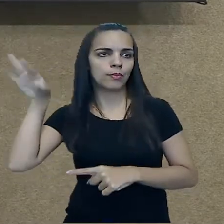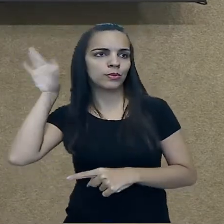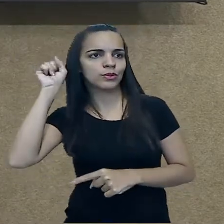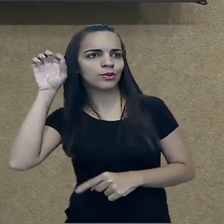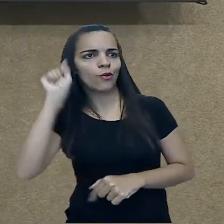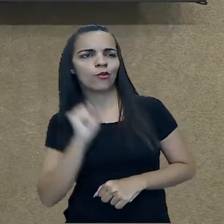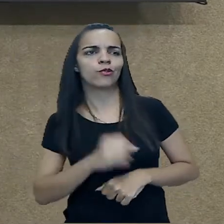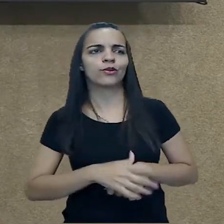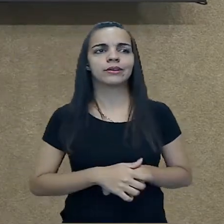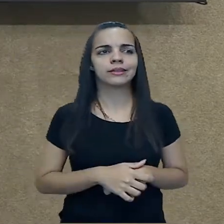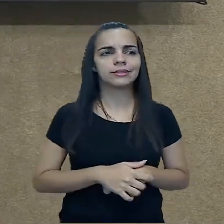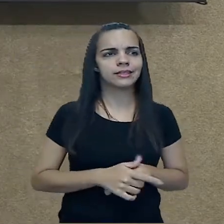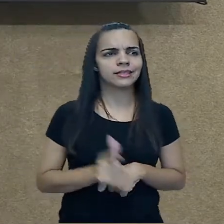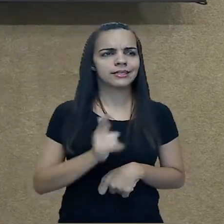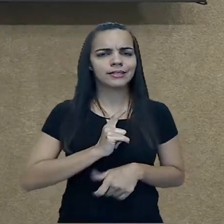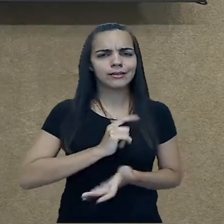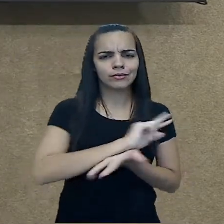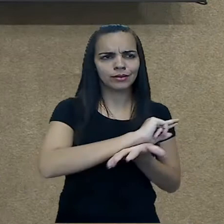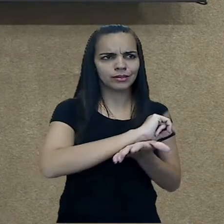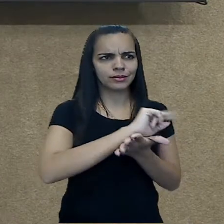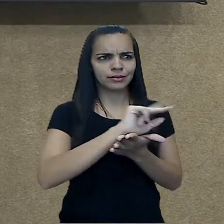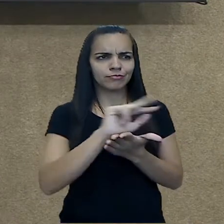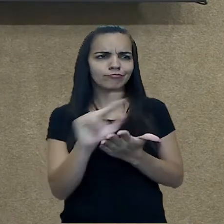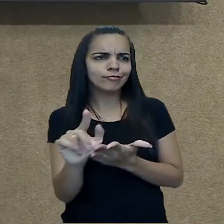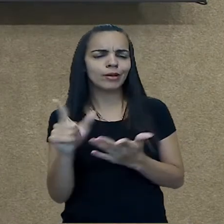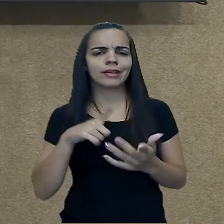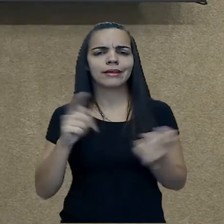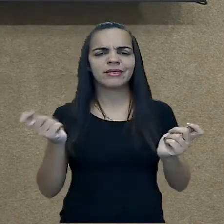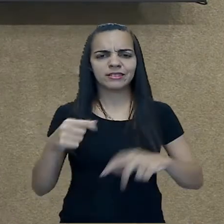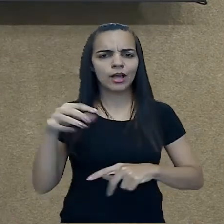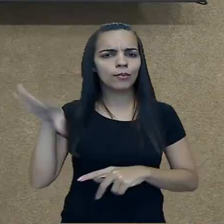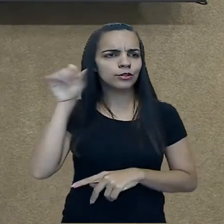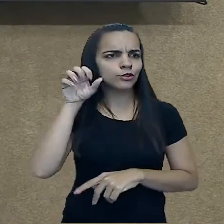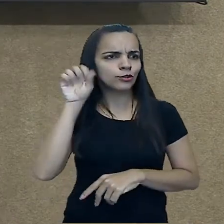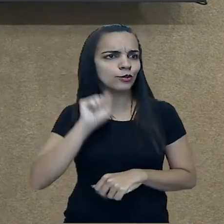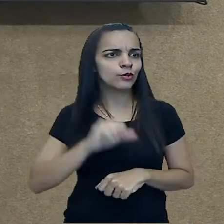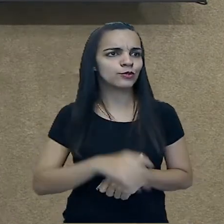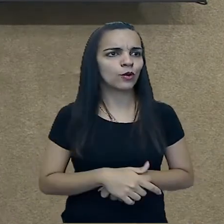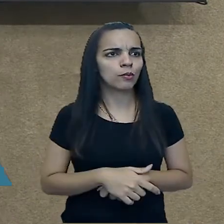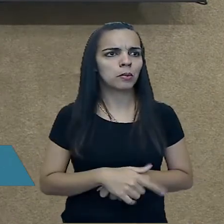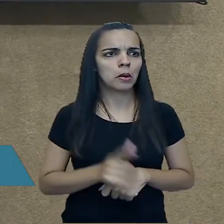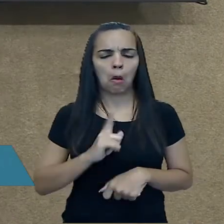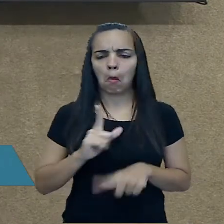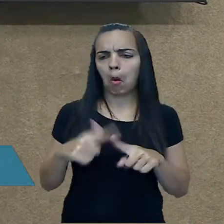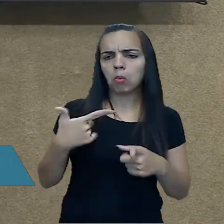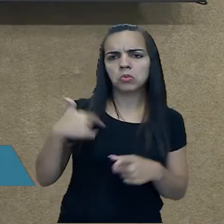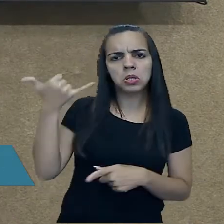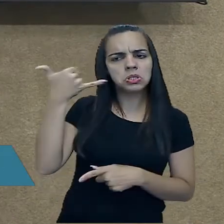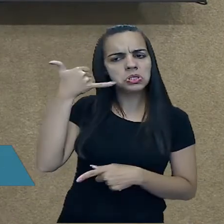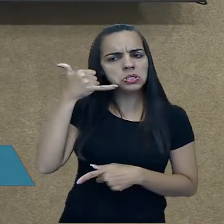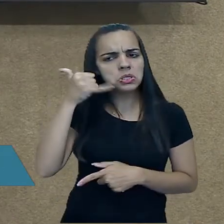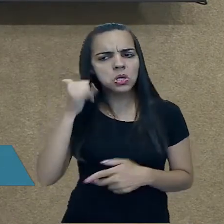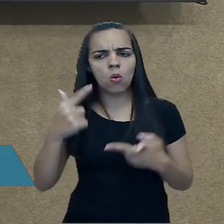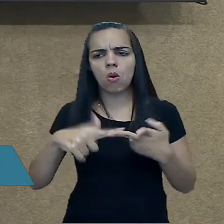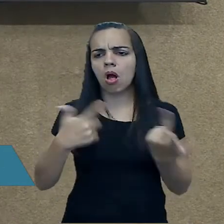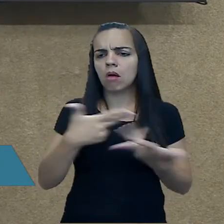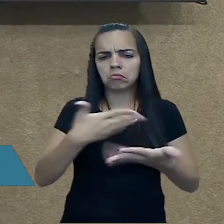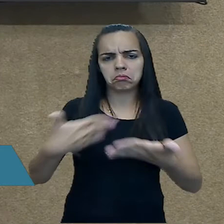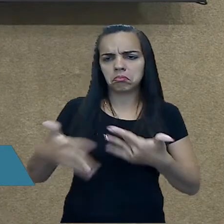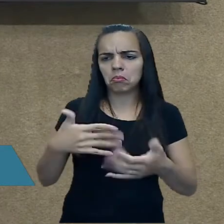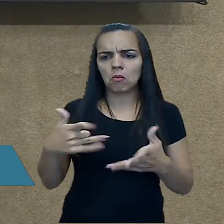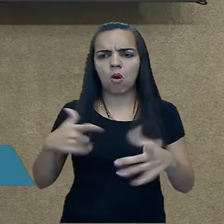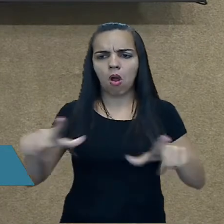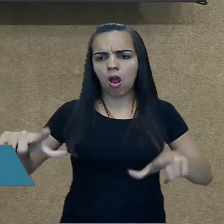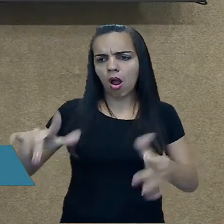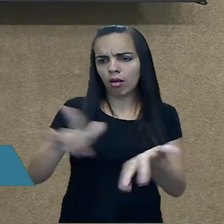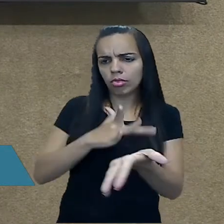procurando. Existem basicamente duas maneiras de ouvir podcast, através do smartphone, Android ou tablet. É só ir na